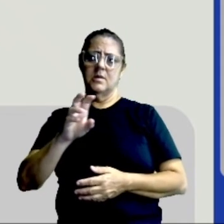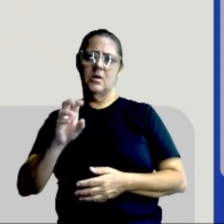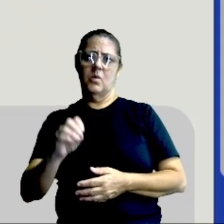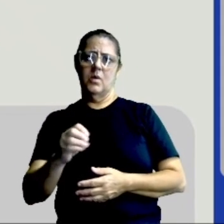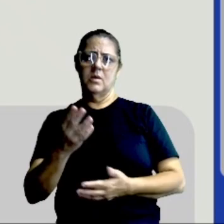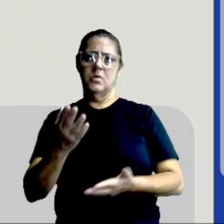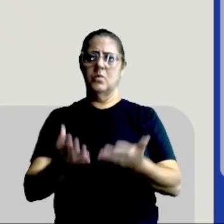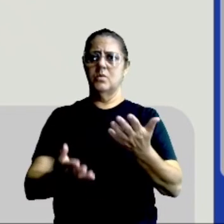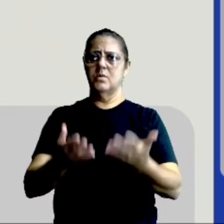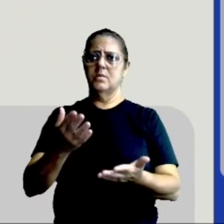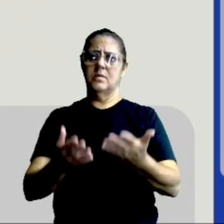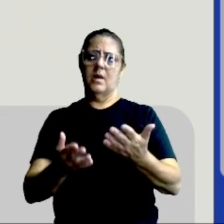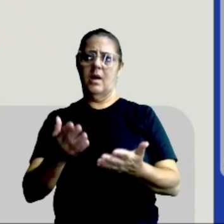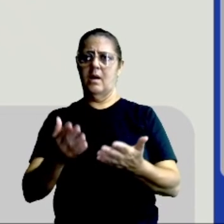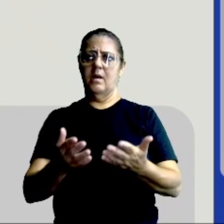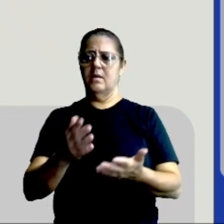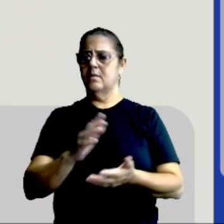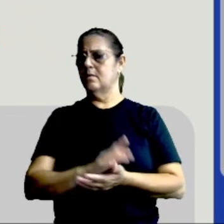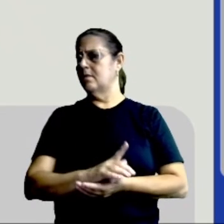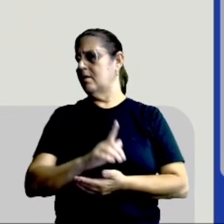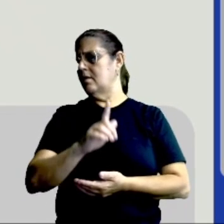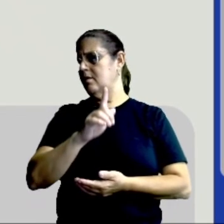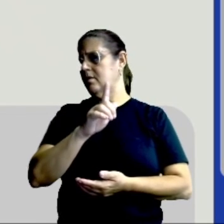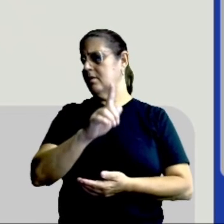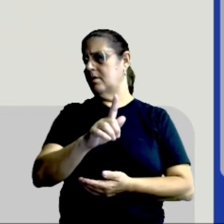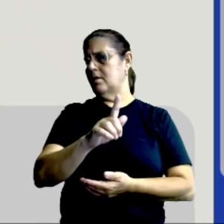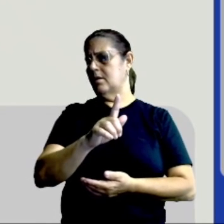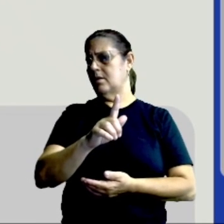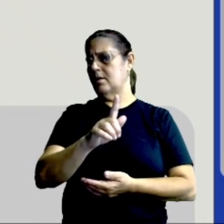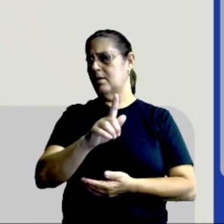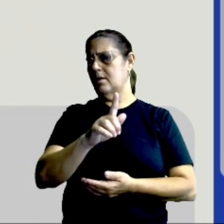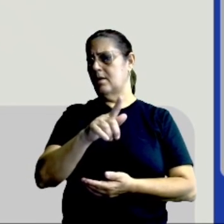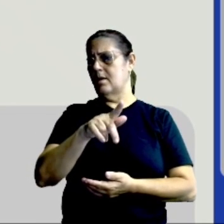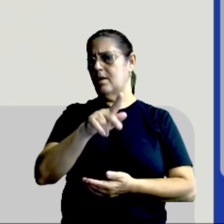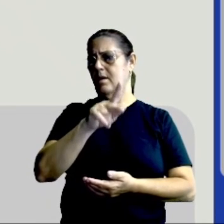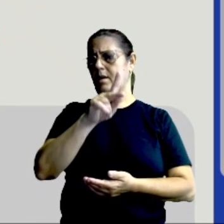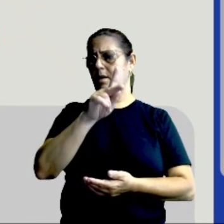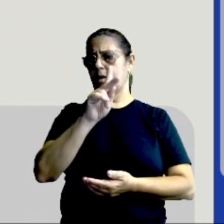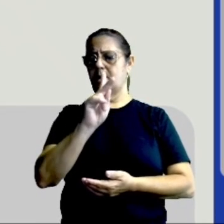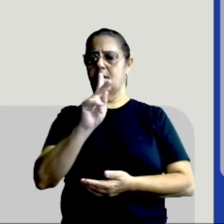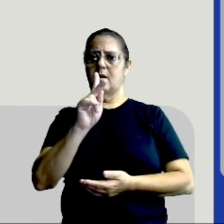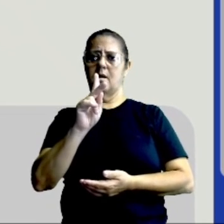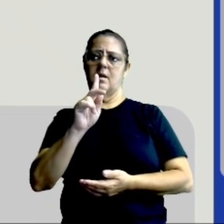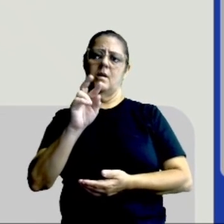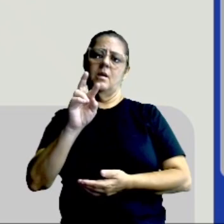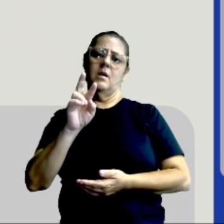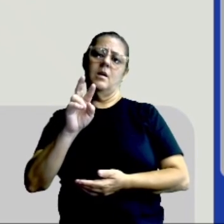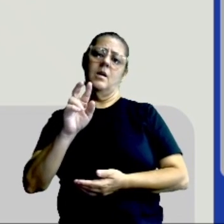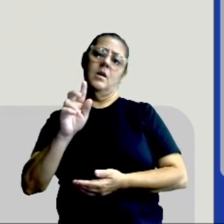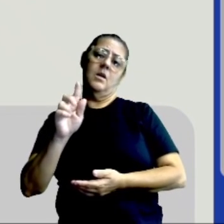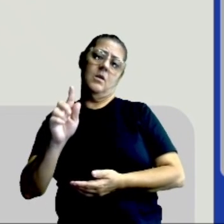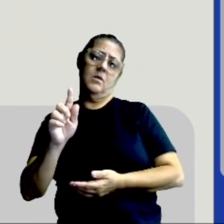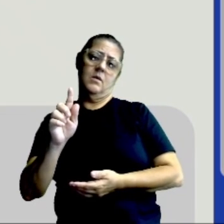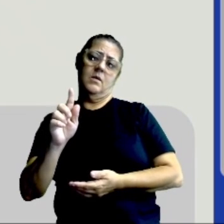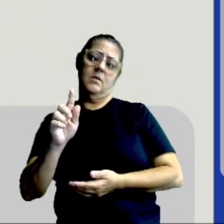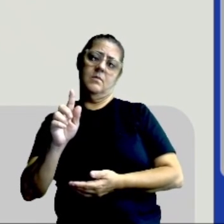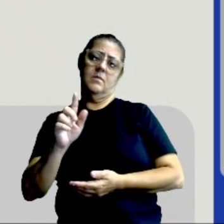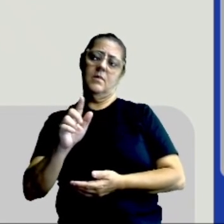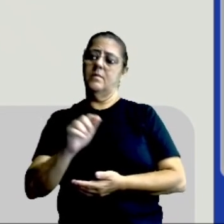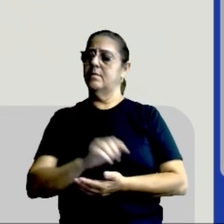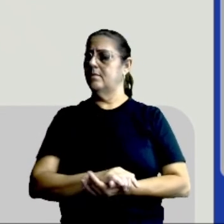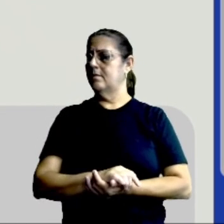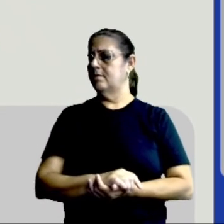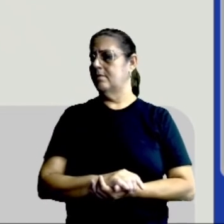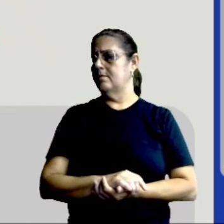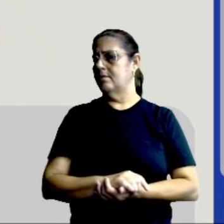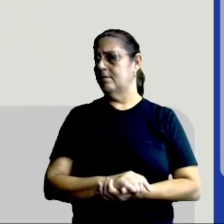Qual é a unidade de medida envolvida aqui? É gramas, não é? Então, a gente acabou de descobrir que cada caixinha dessa tem um